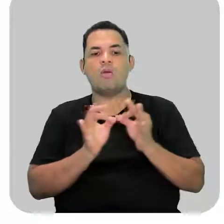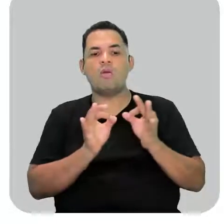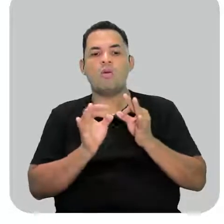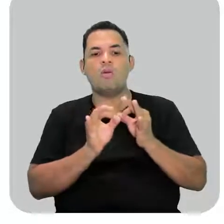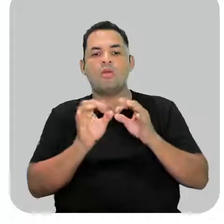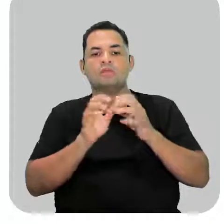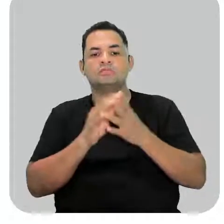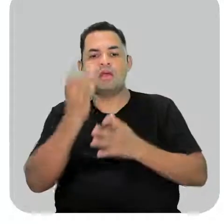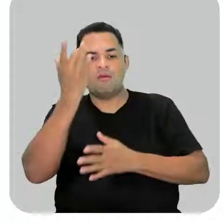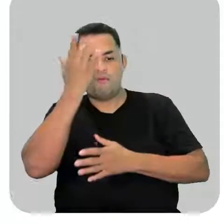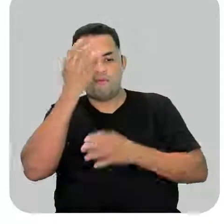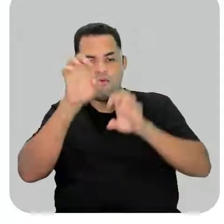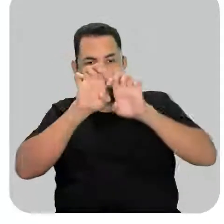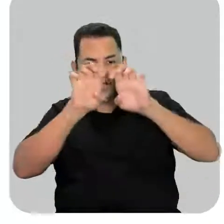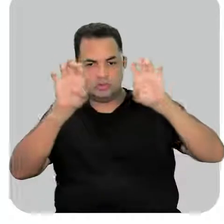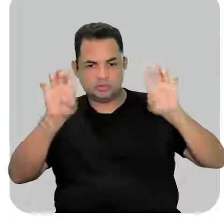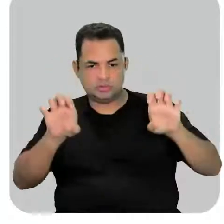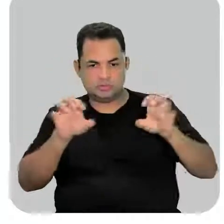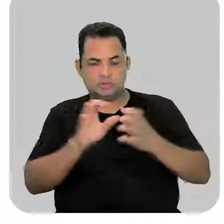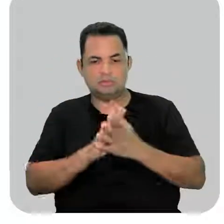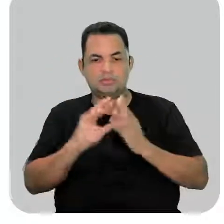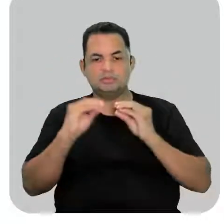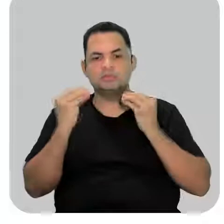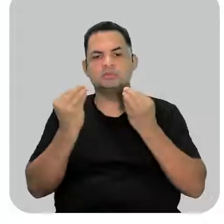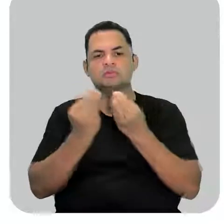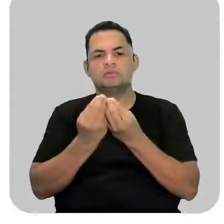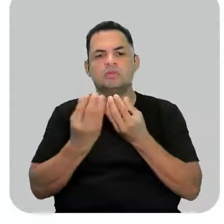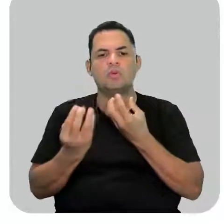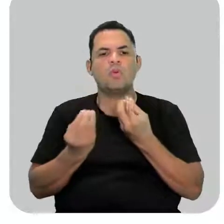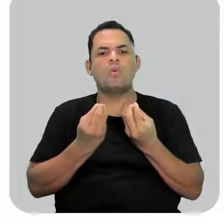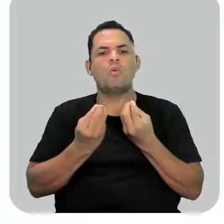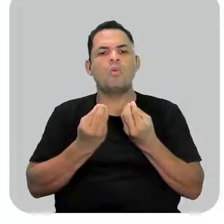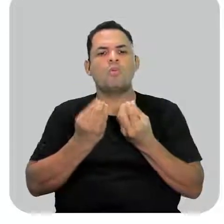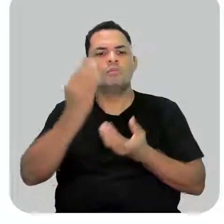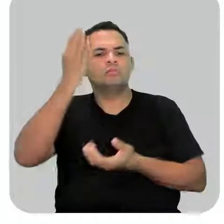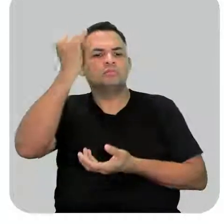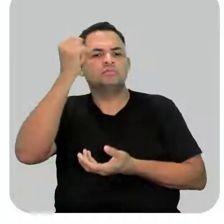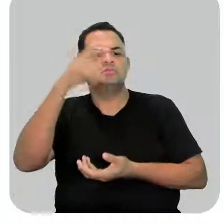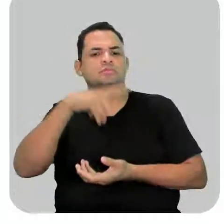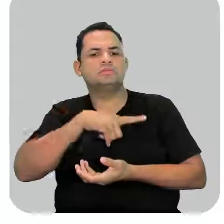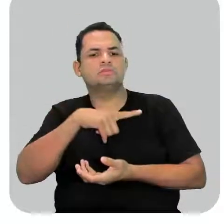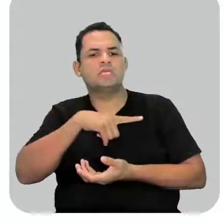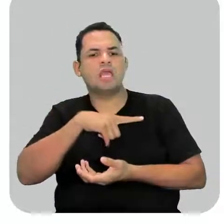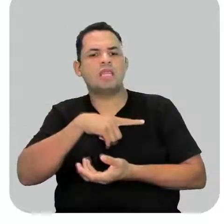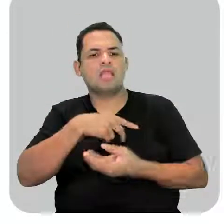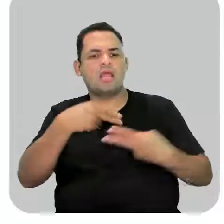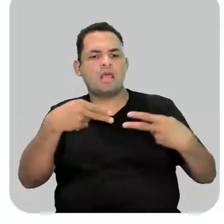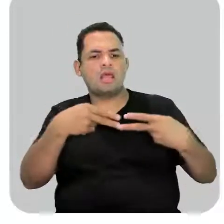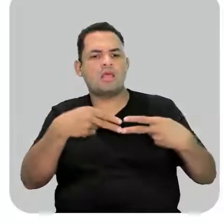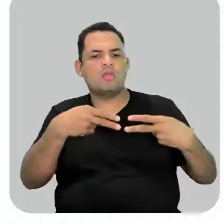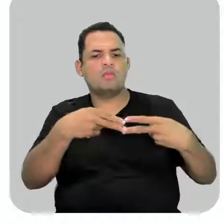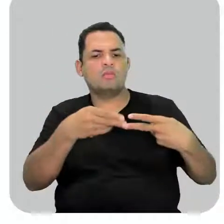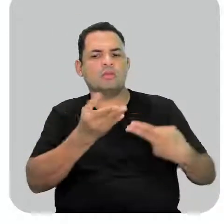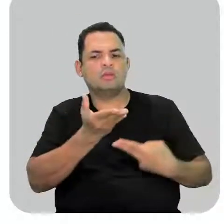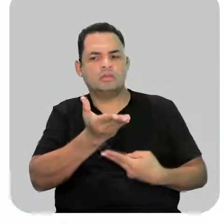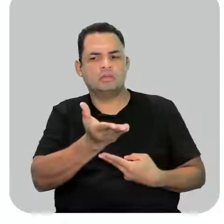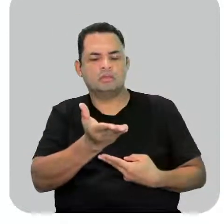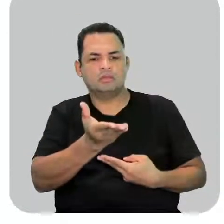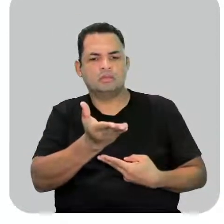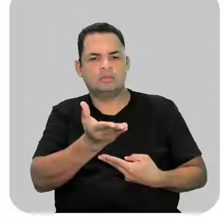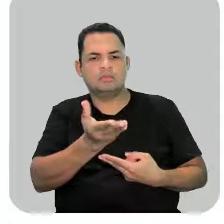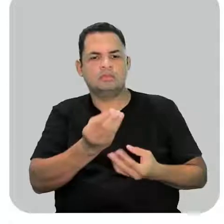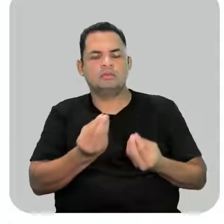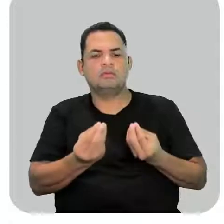composto. Aí você pergunta, professora, como que a senhora sabia que tinha que ter uma ligação dupla aqui? Como que eu